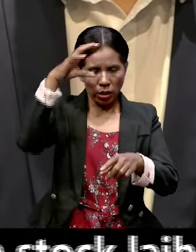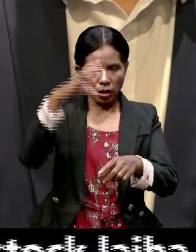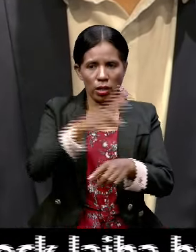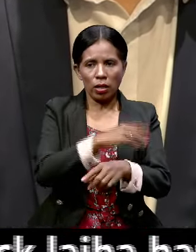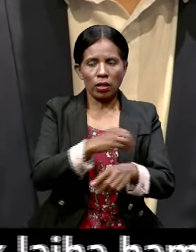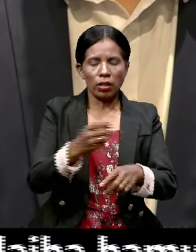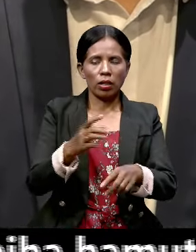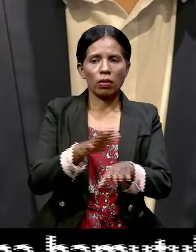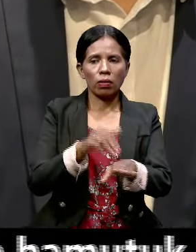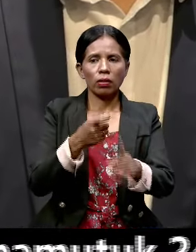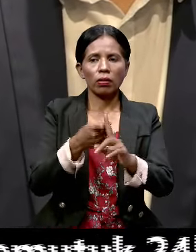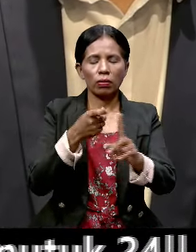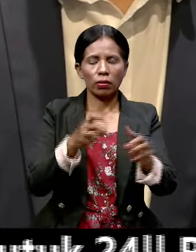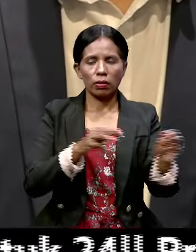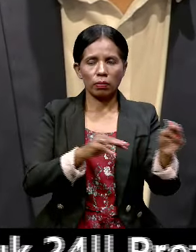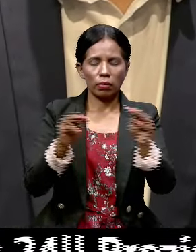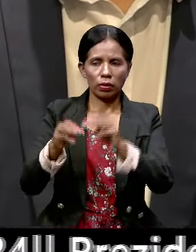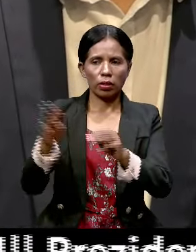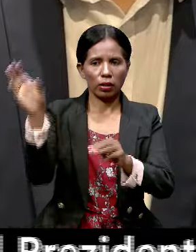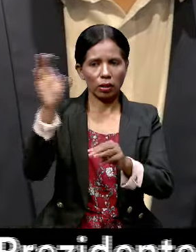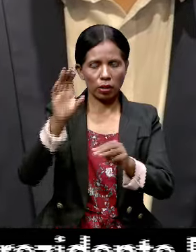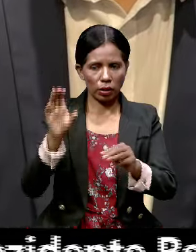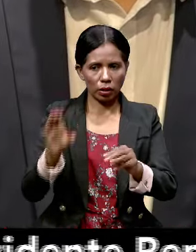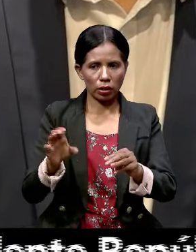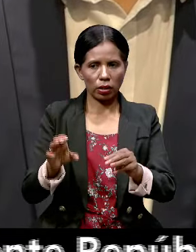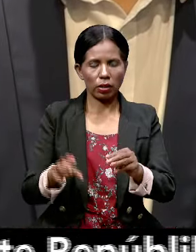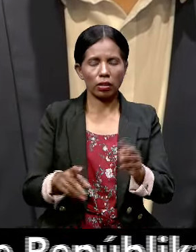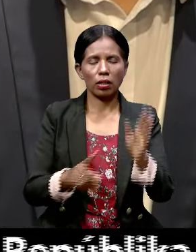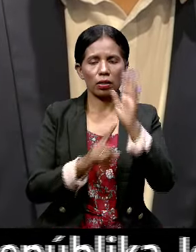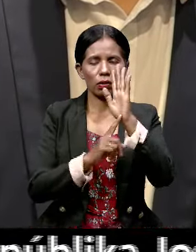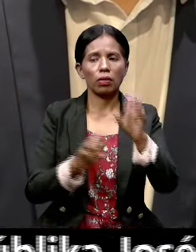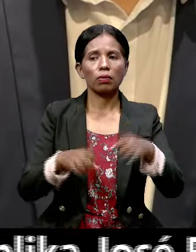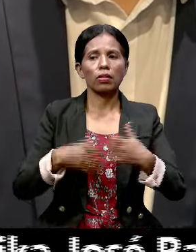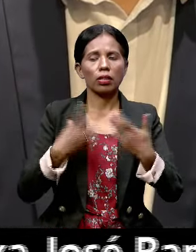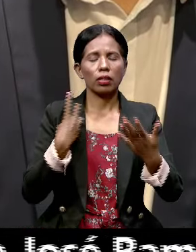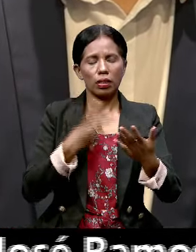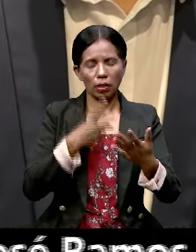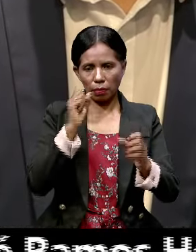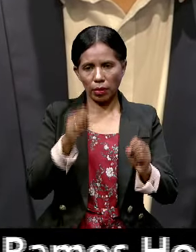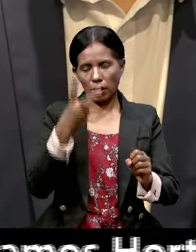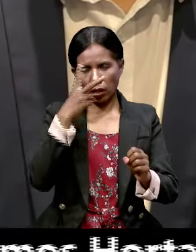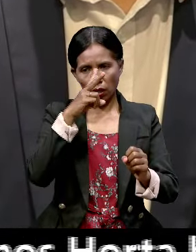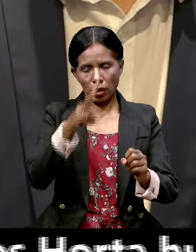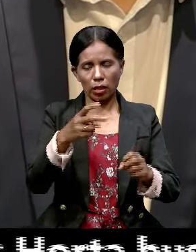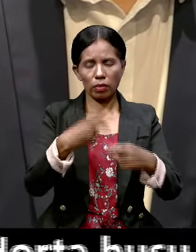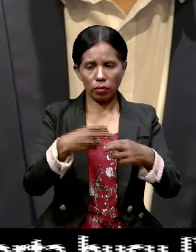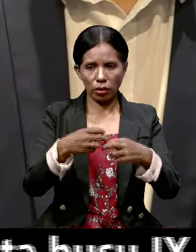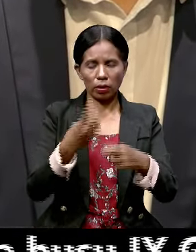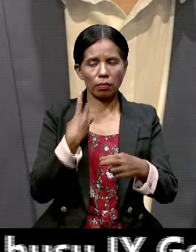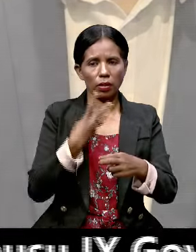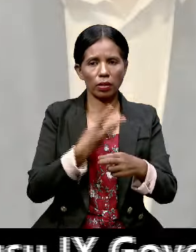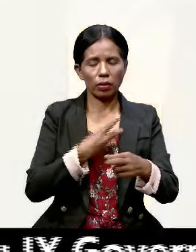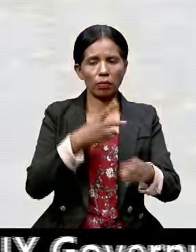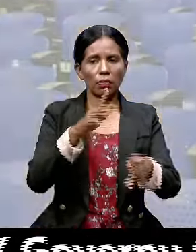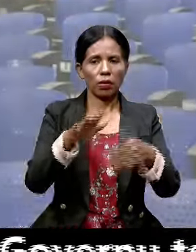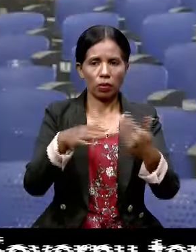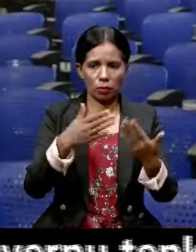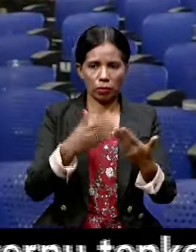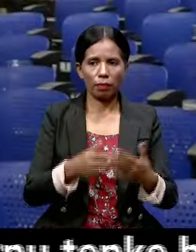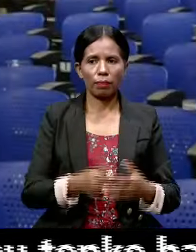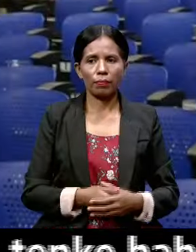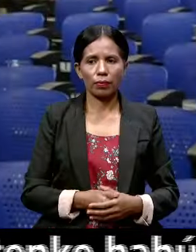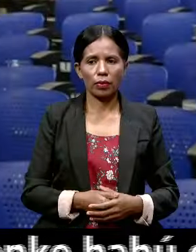ne afeta si be impacto mudança climática ne se as neve e tabela hari ne tren e risco baita bait ne setor sira todo neve